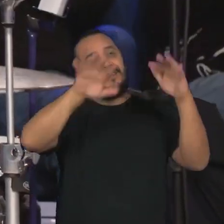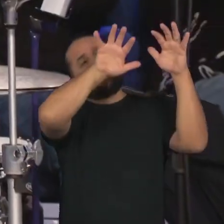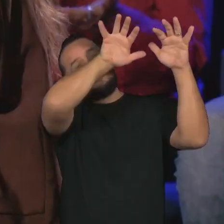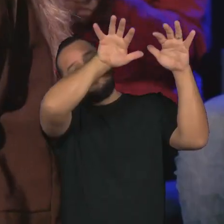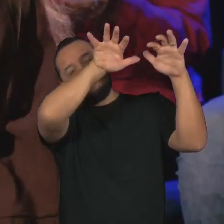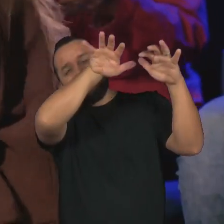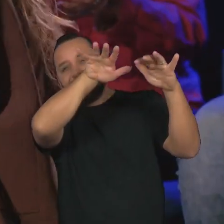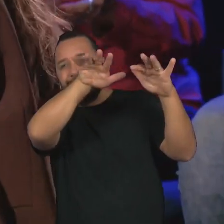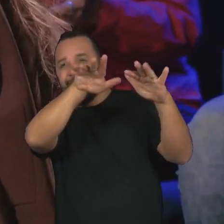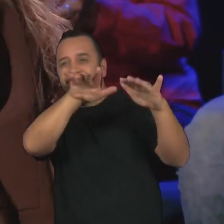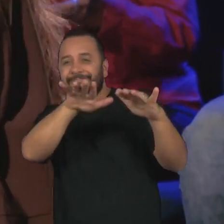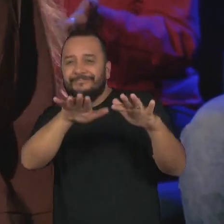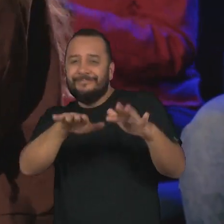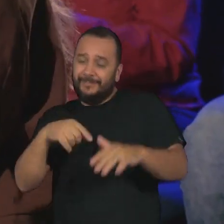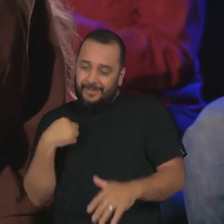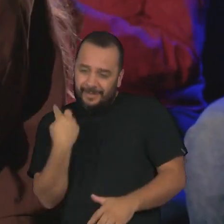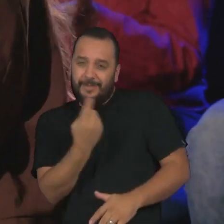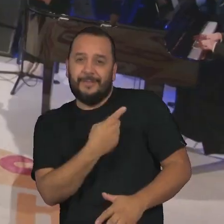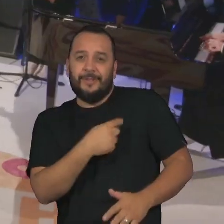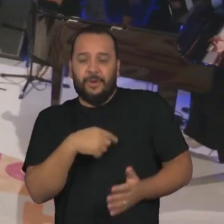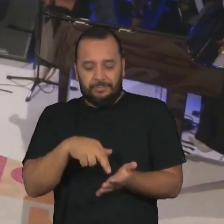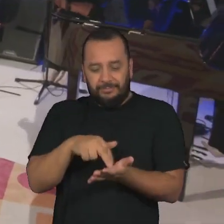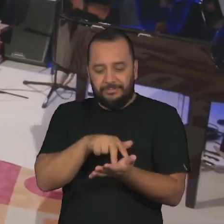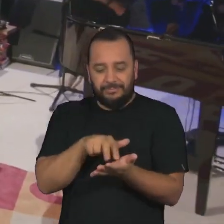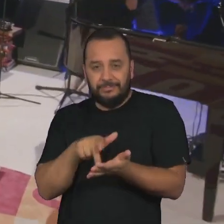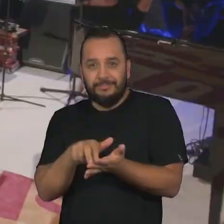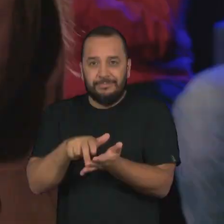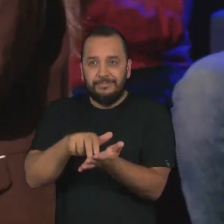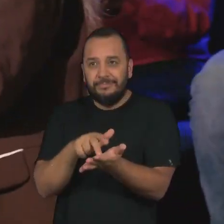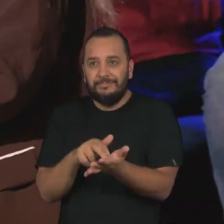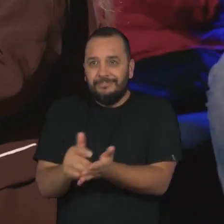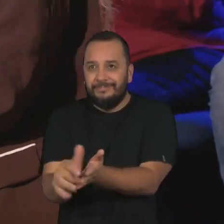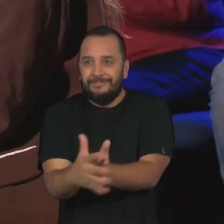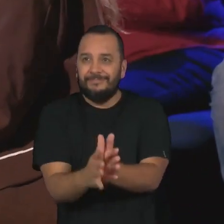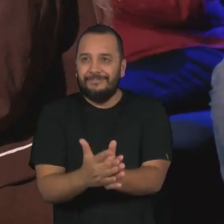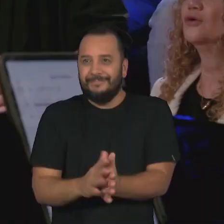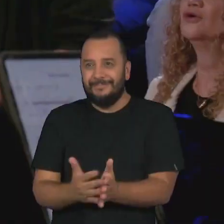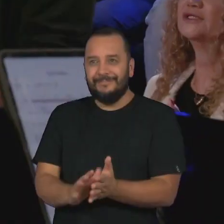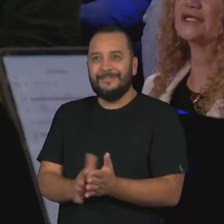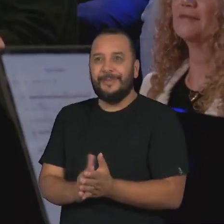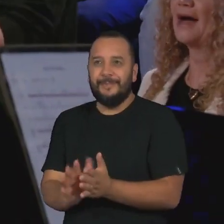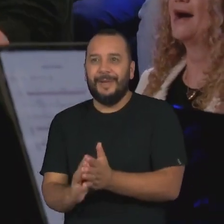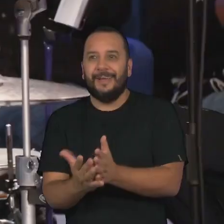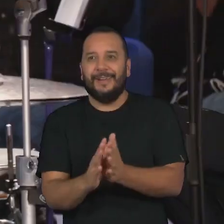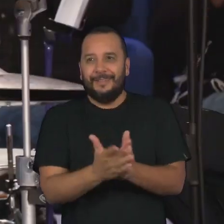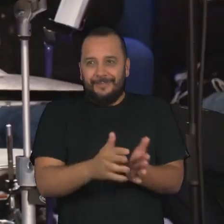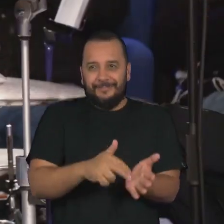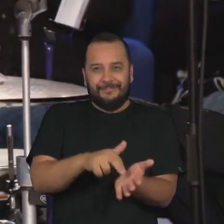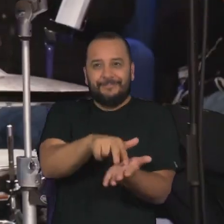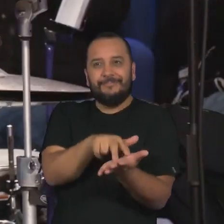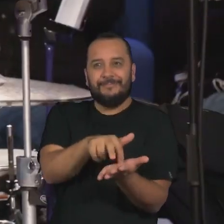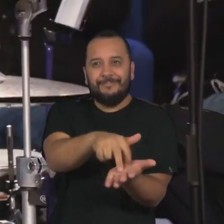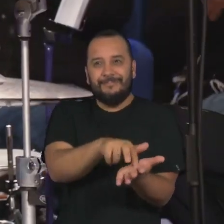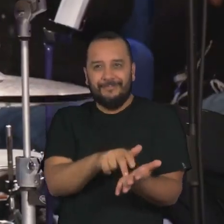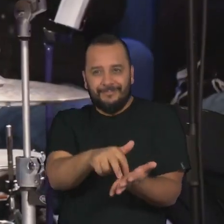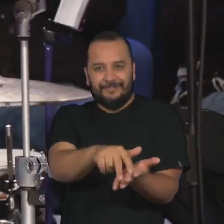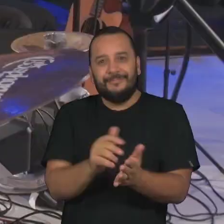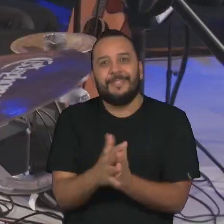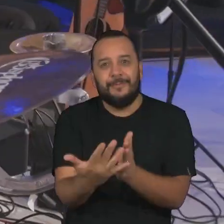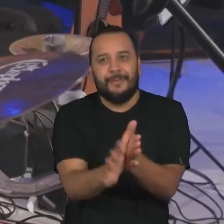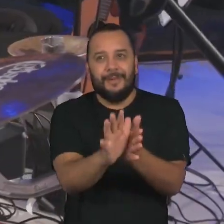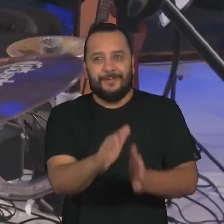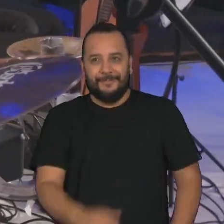queremos sambar. Oh, samba, oh, samba,